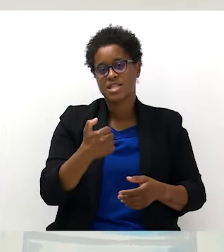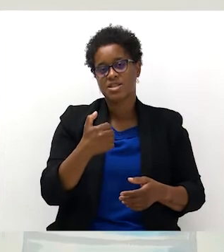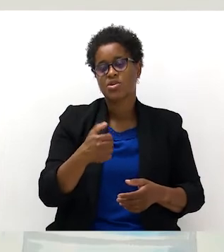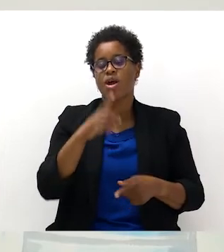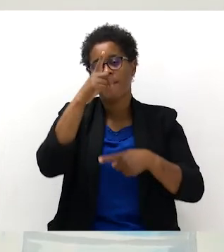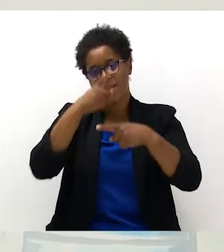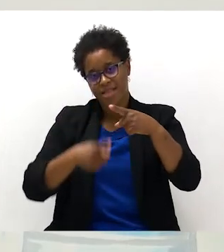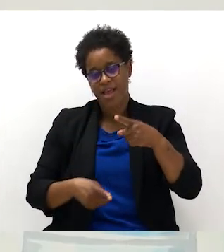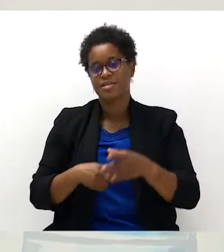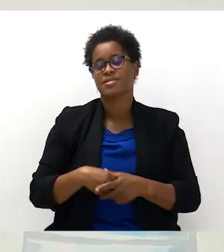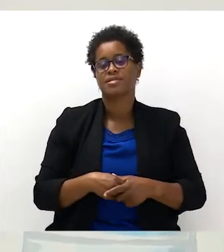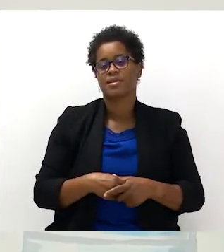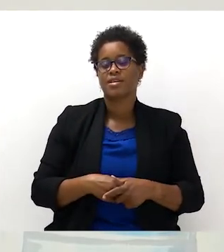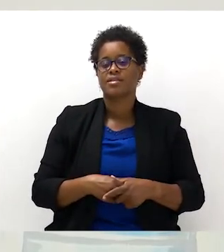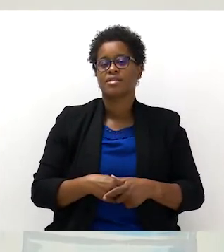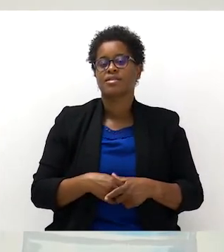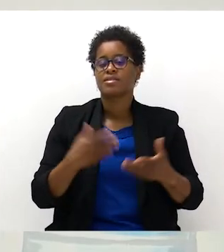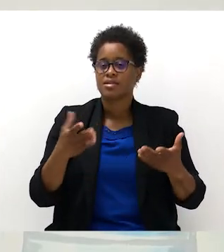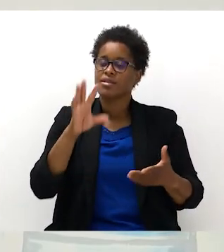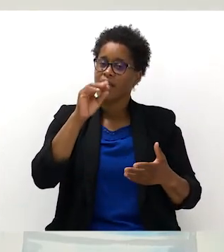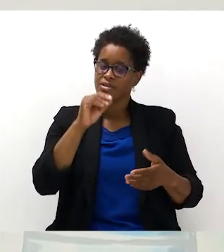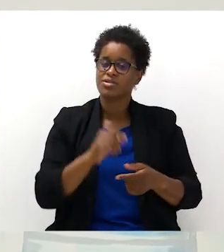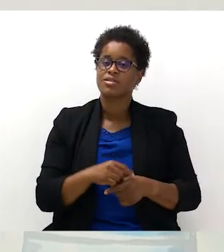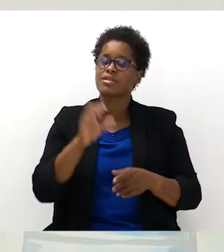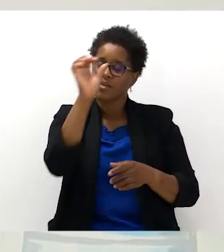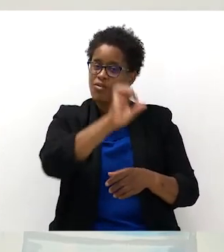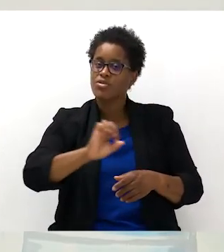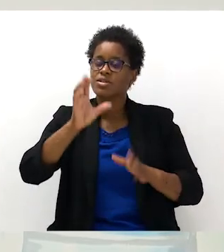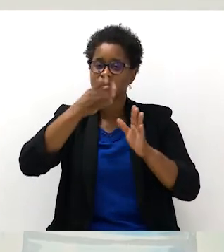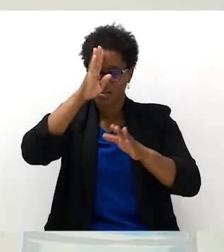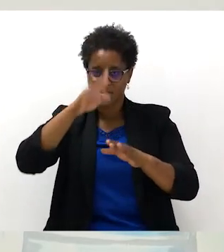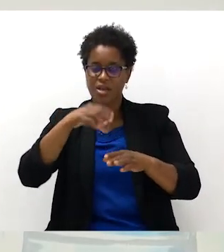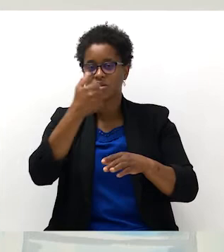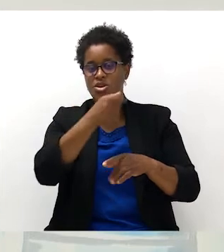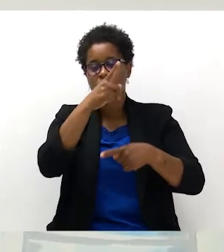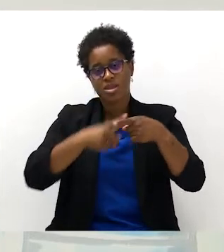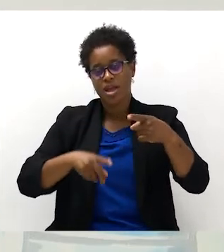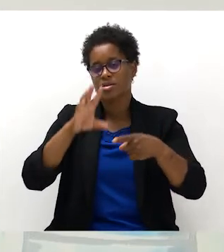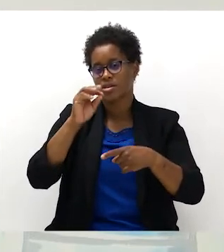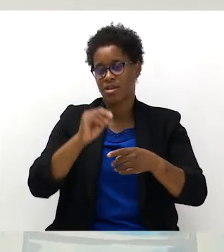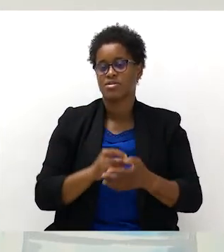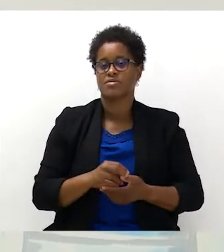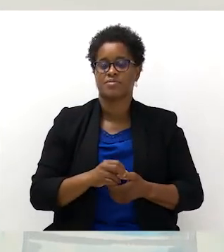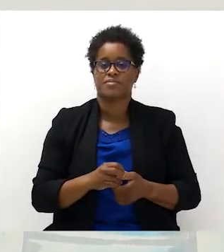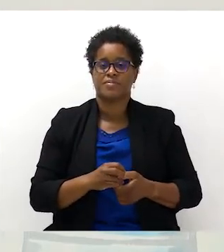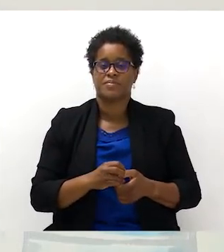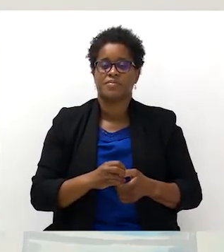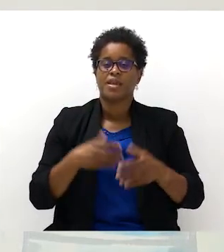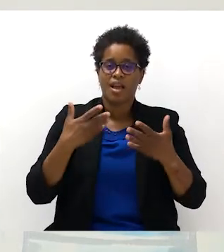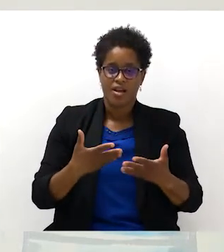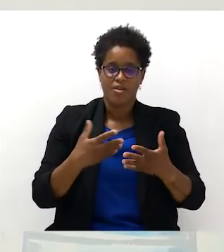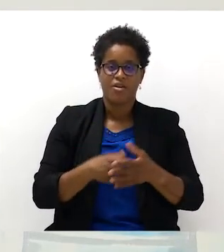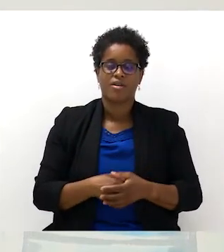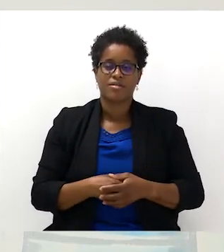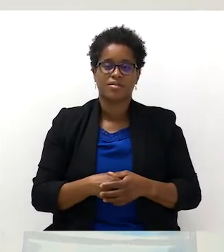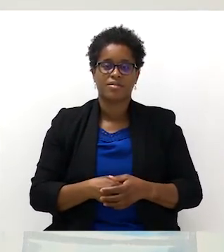a metade, de 10. Você já sabe, 5 é metade de 10. Agora,